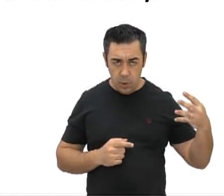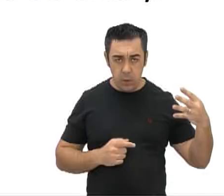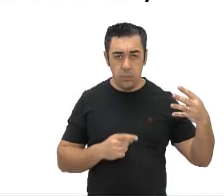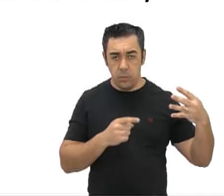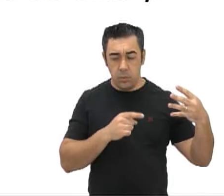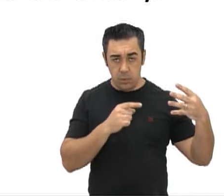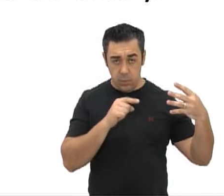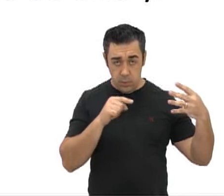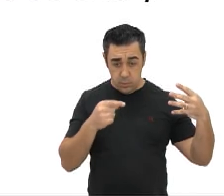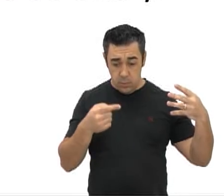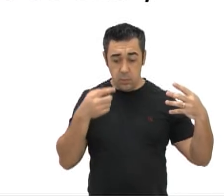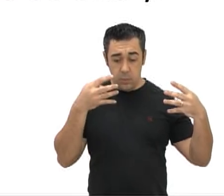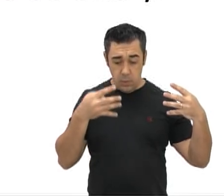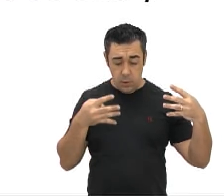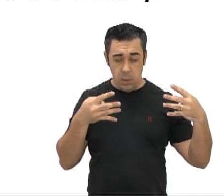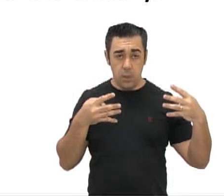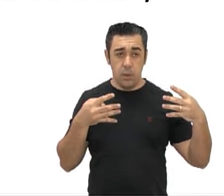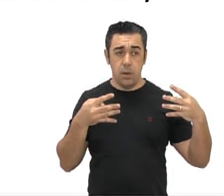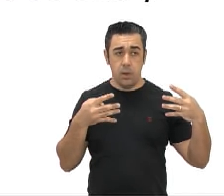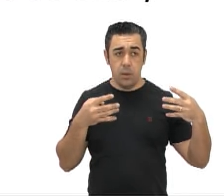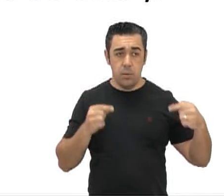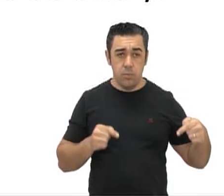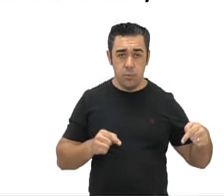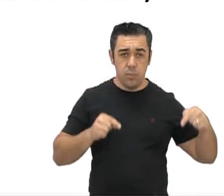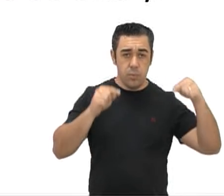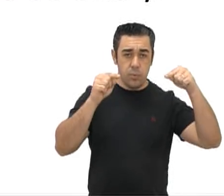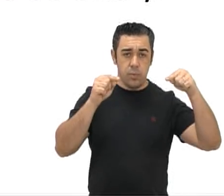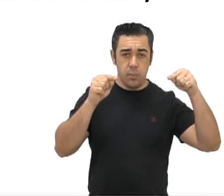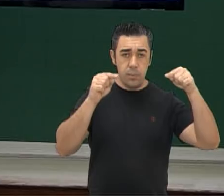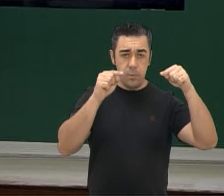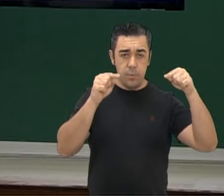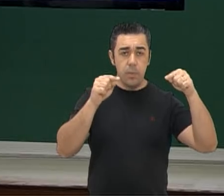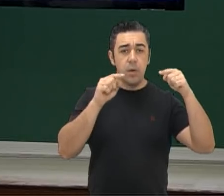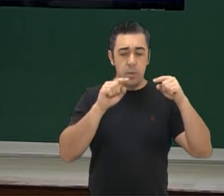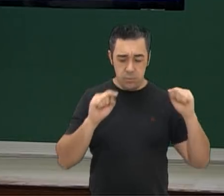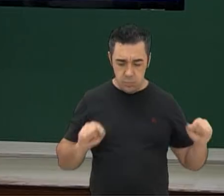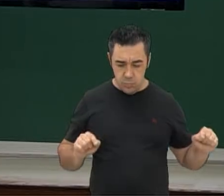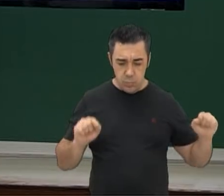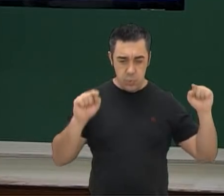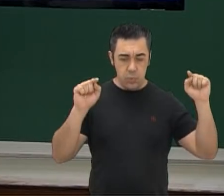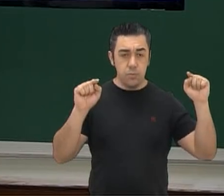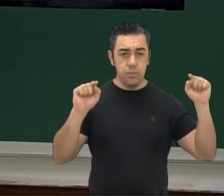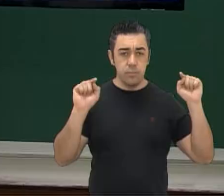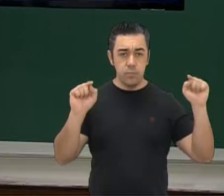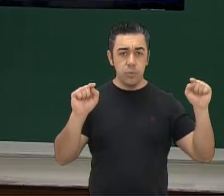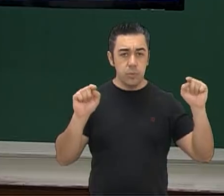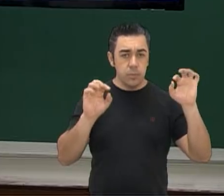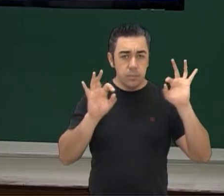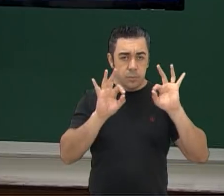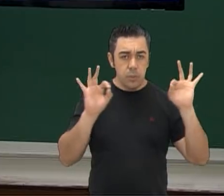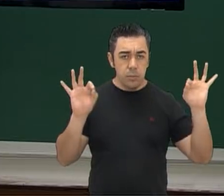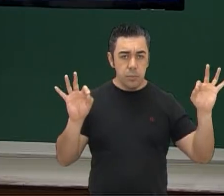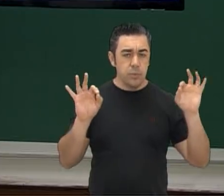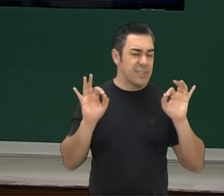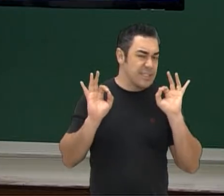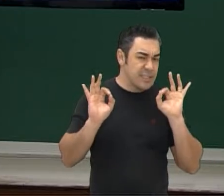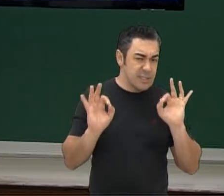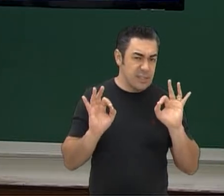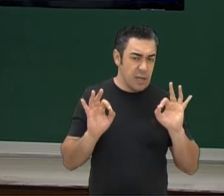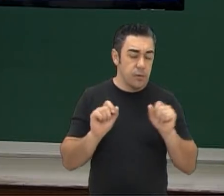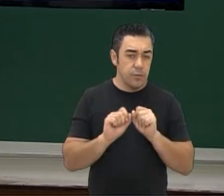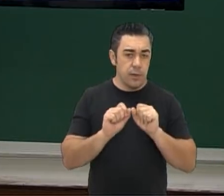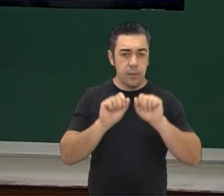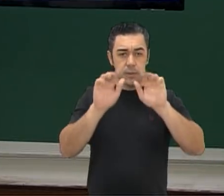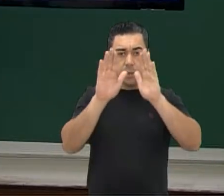4, no eixo X. A mesma figura transferida de maneira de reflexão, da forma